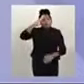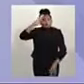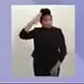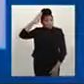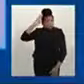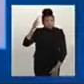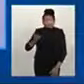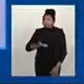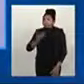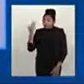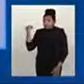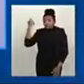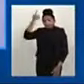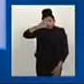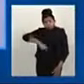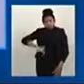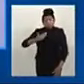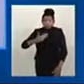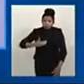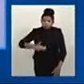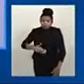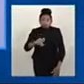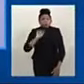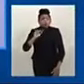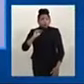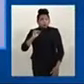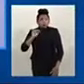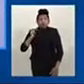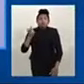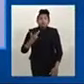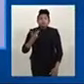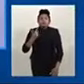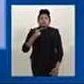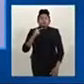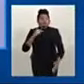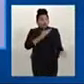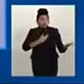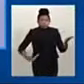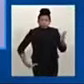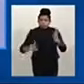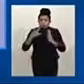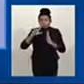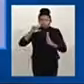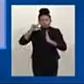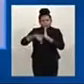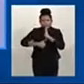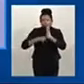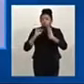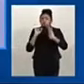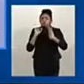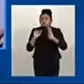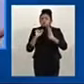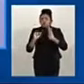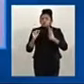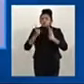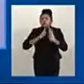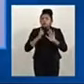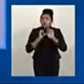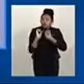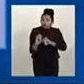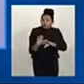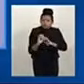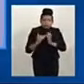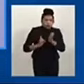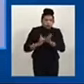vamos lá. Eu continuo achando que o governo de vocês foi um atraso, um governo de atraso. Um governo em que a